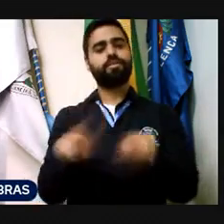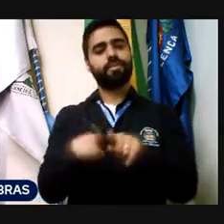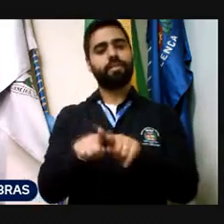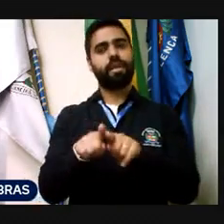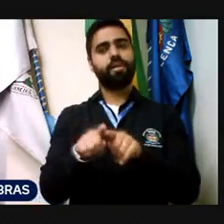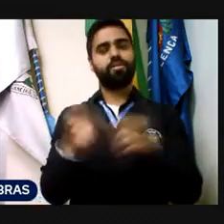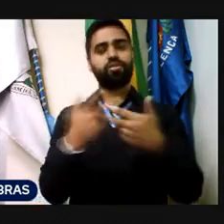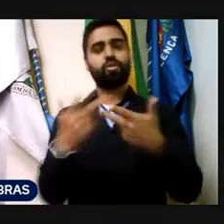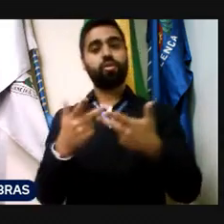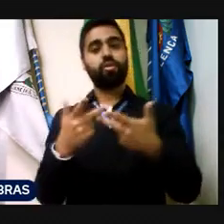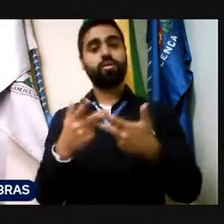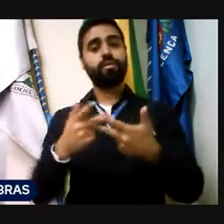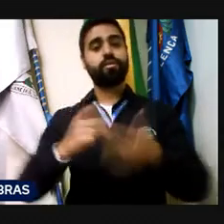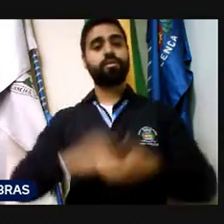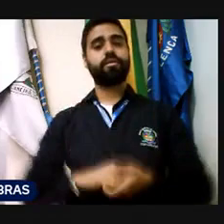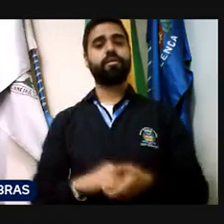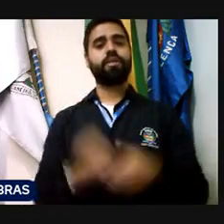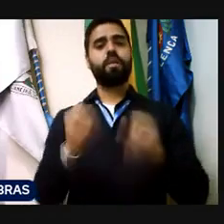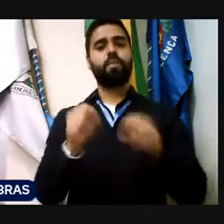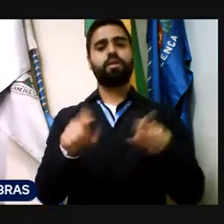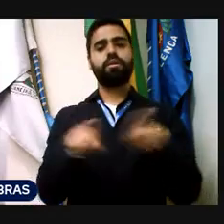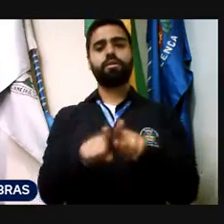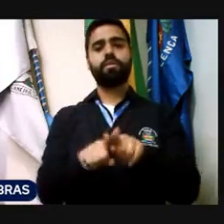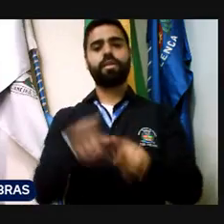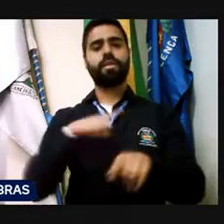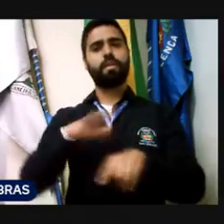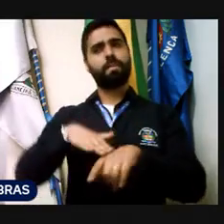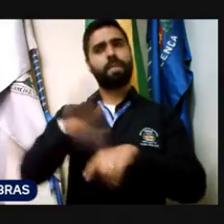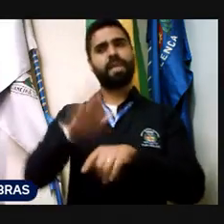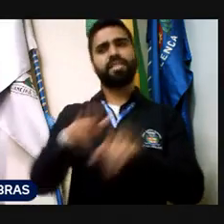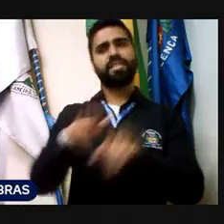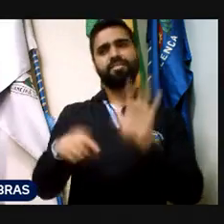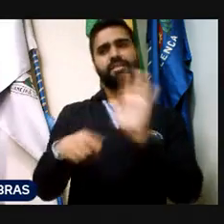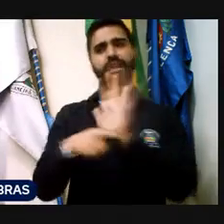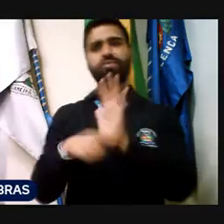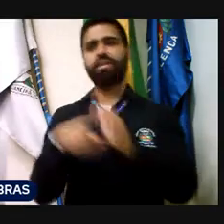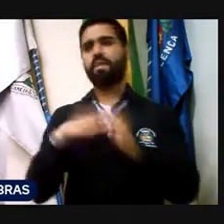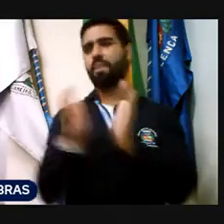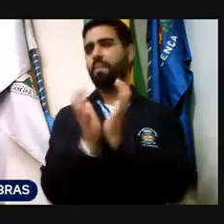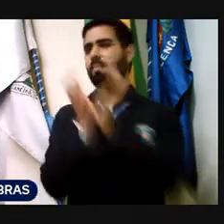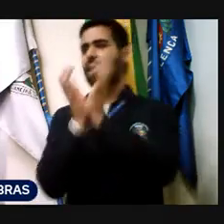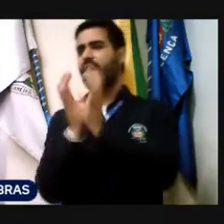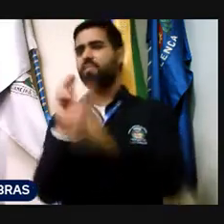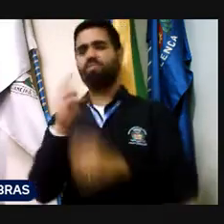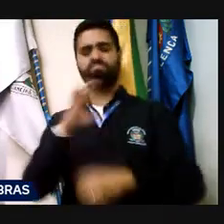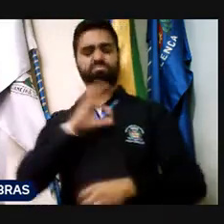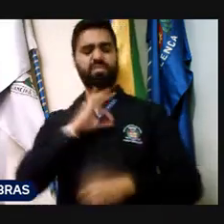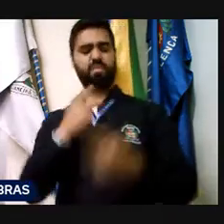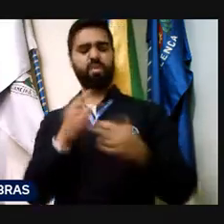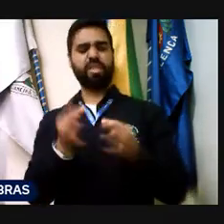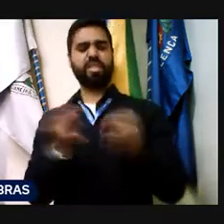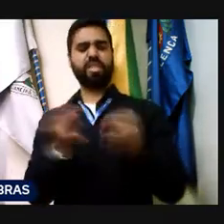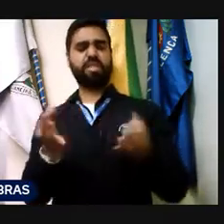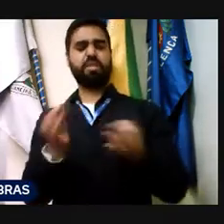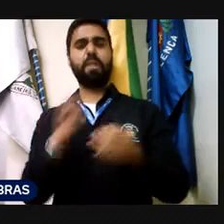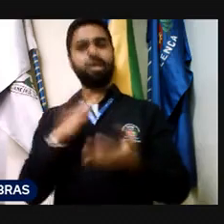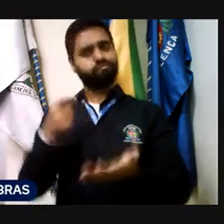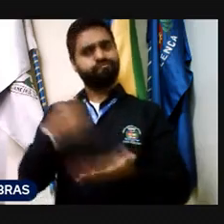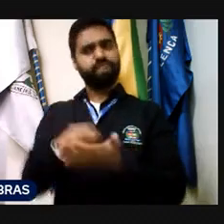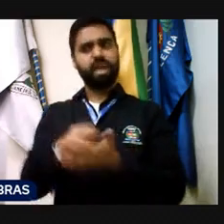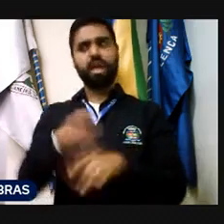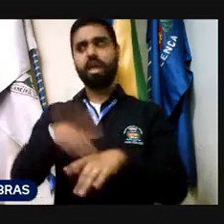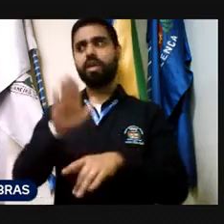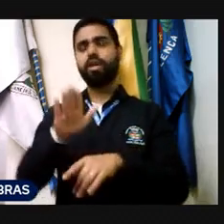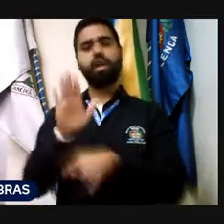de forma que o poder público possa colaborar mais, não só com uma premiação, não só com uma medalha, mas ser mais incisivo no